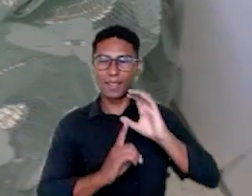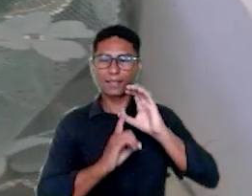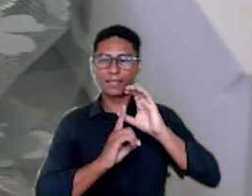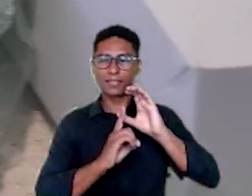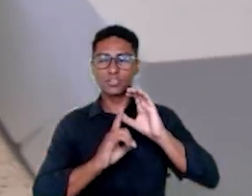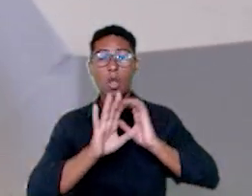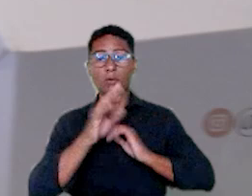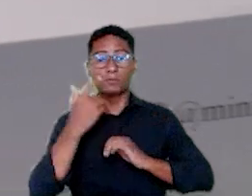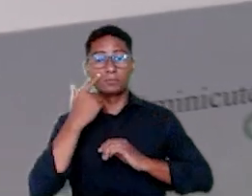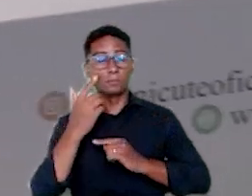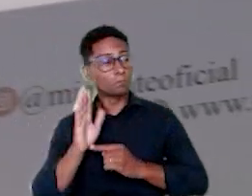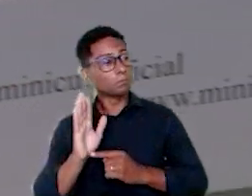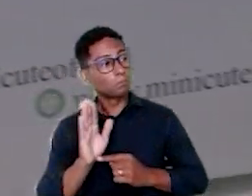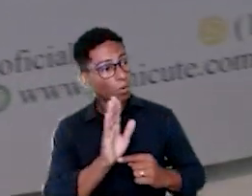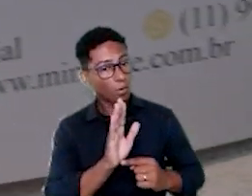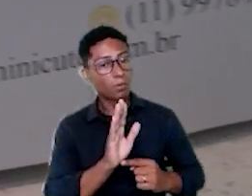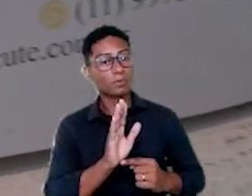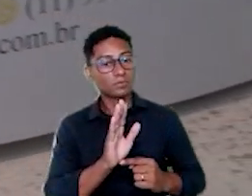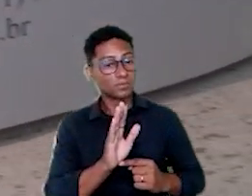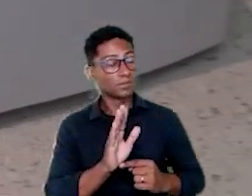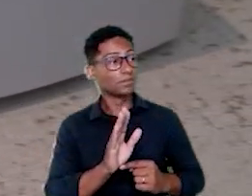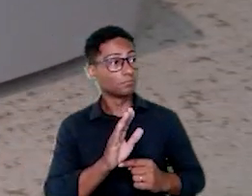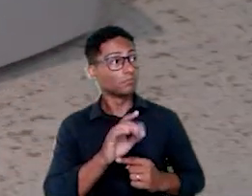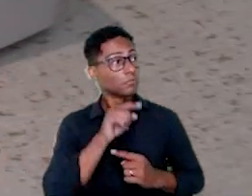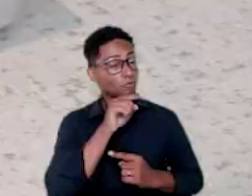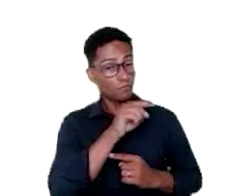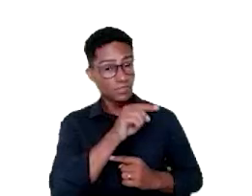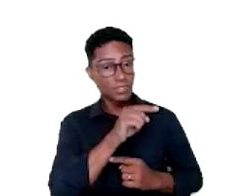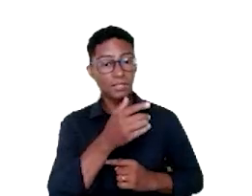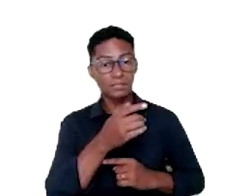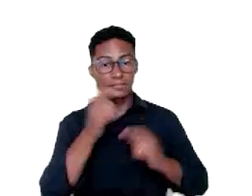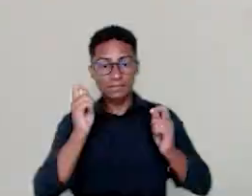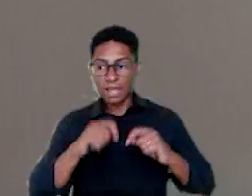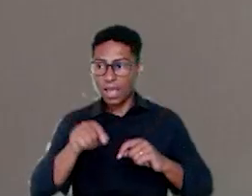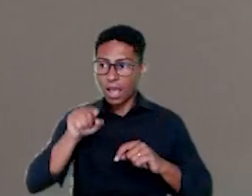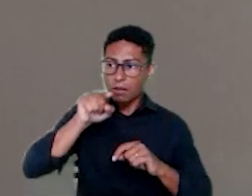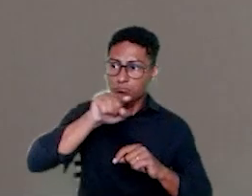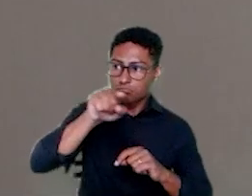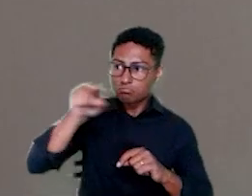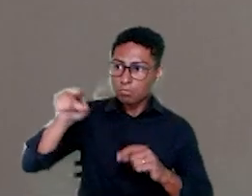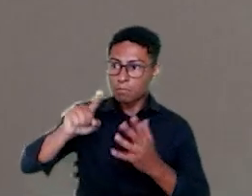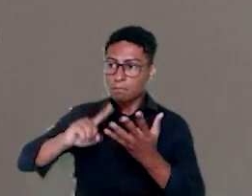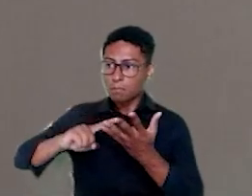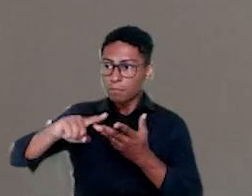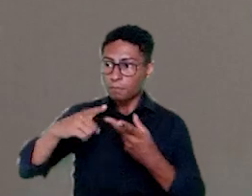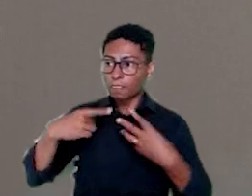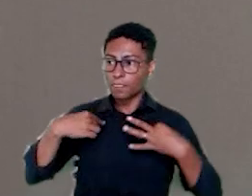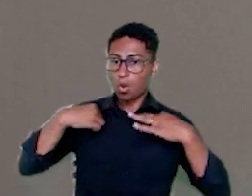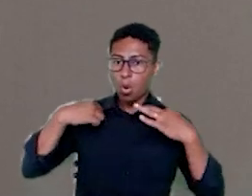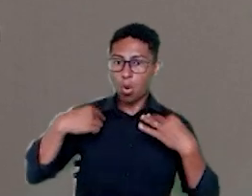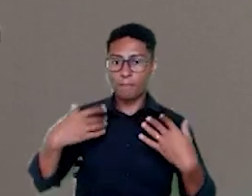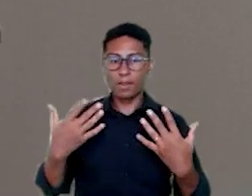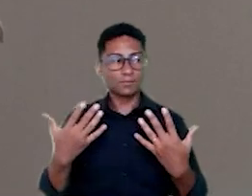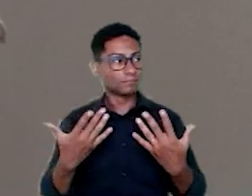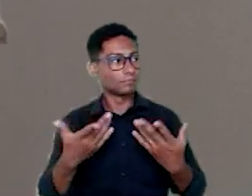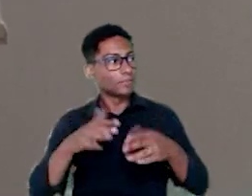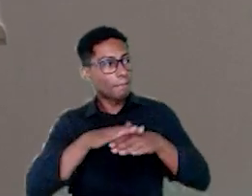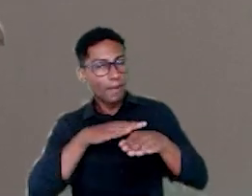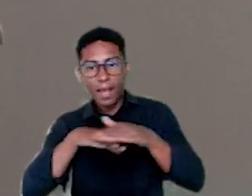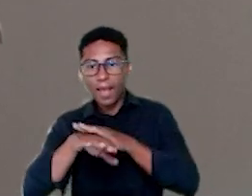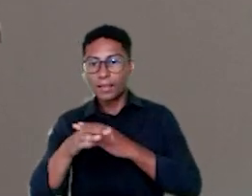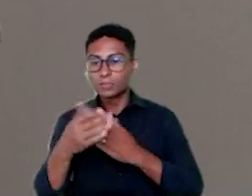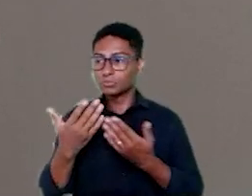mostrar para o cliente que é possível, né, combinar produtos diferentes. Às vezes uma roupinha, um sapatinho. Sim.